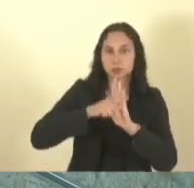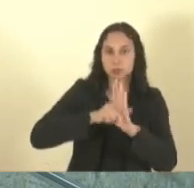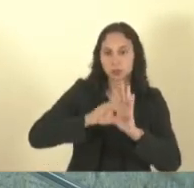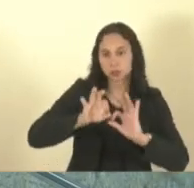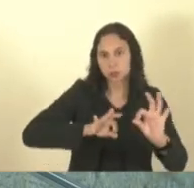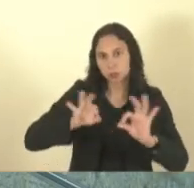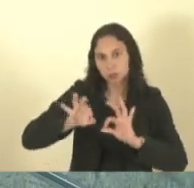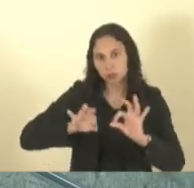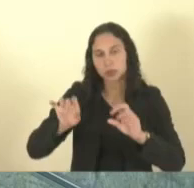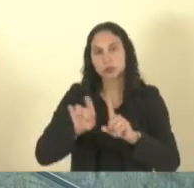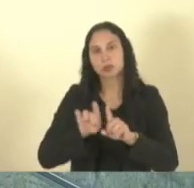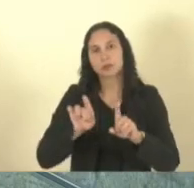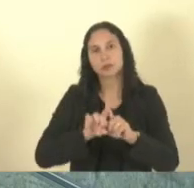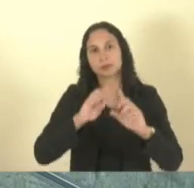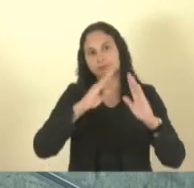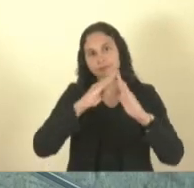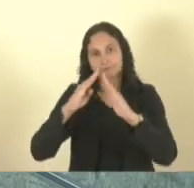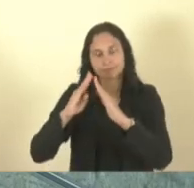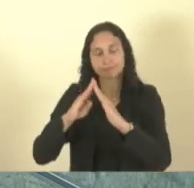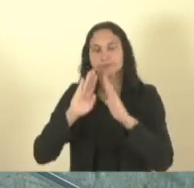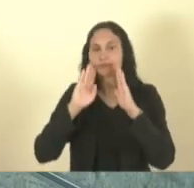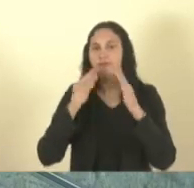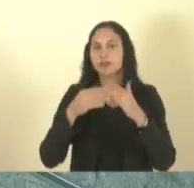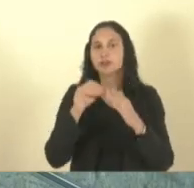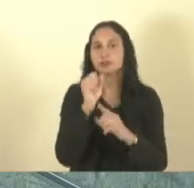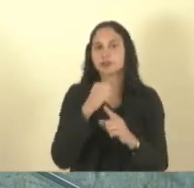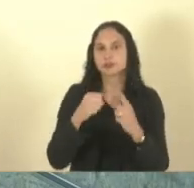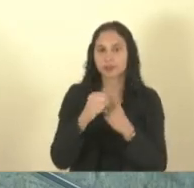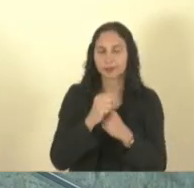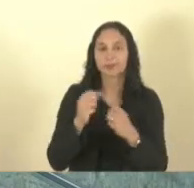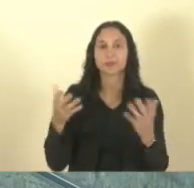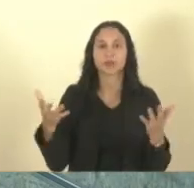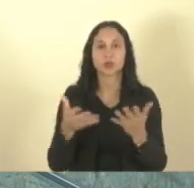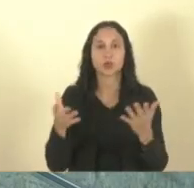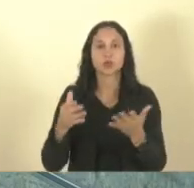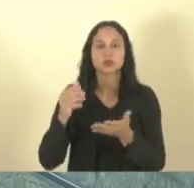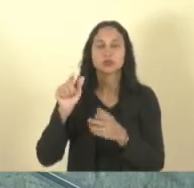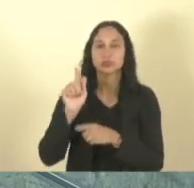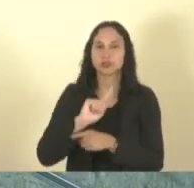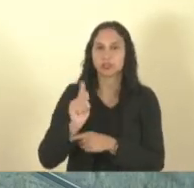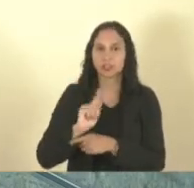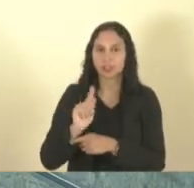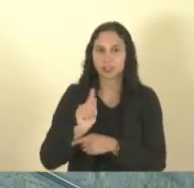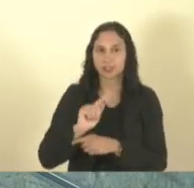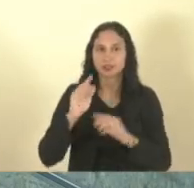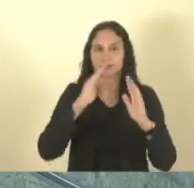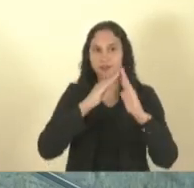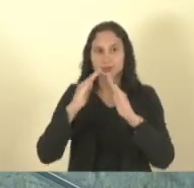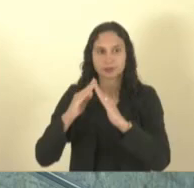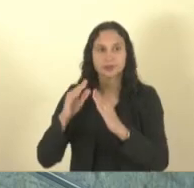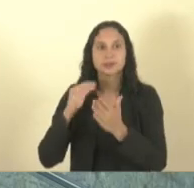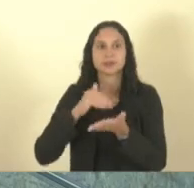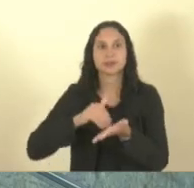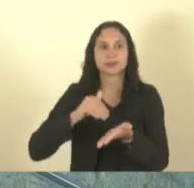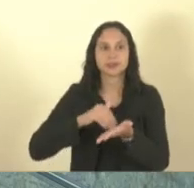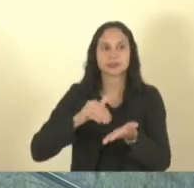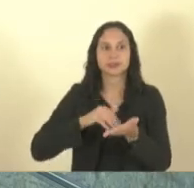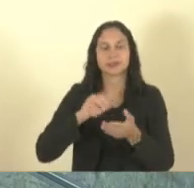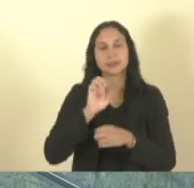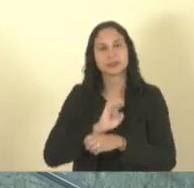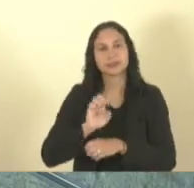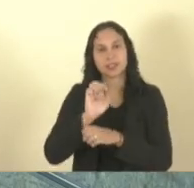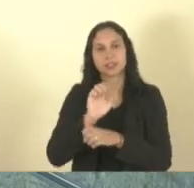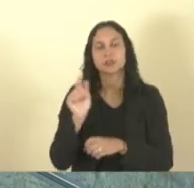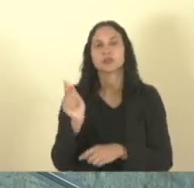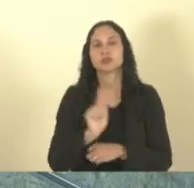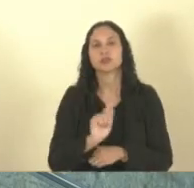e de habitação de interesse social. E está lotado na Gerência de Patrimônio Estadual da Secretaria de Estado de